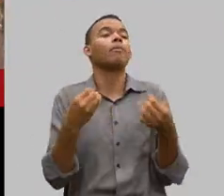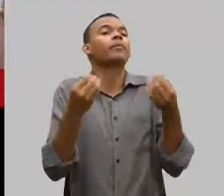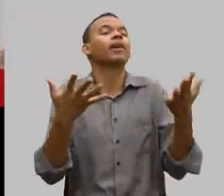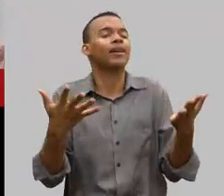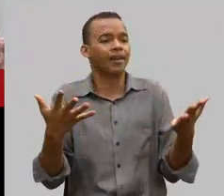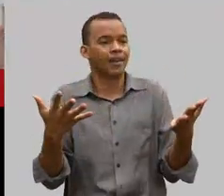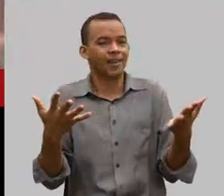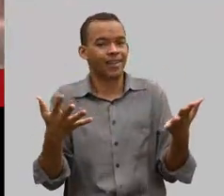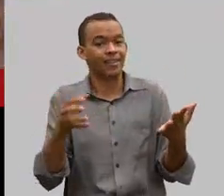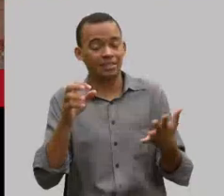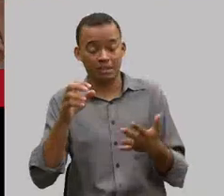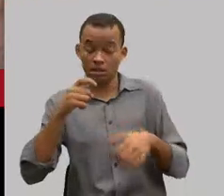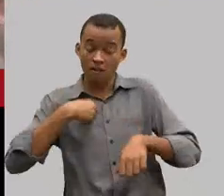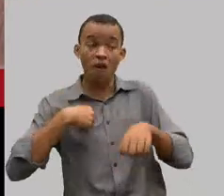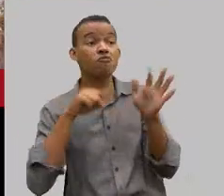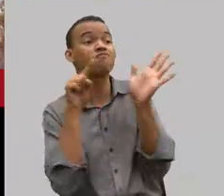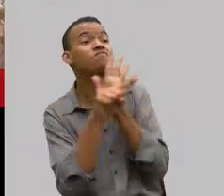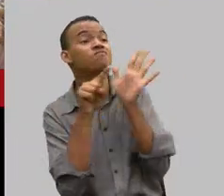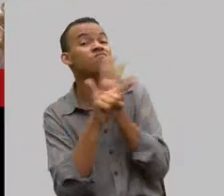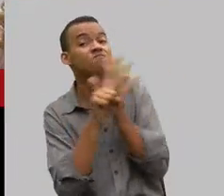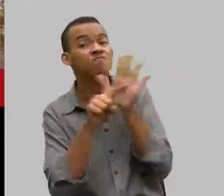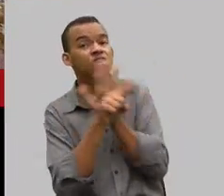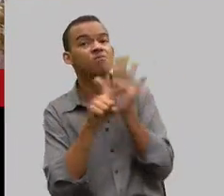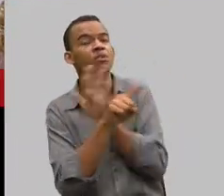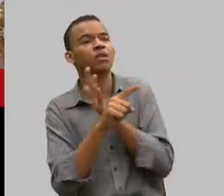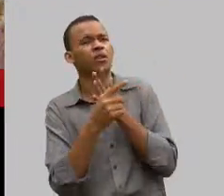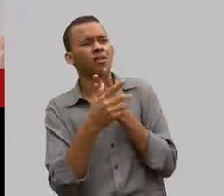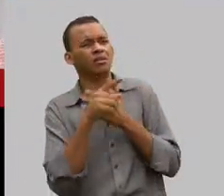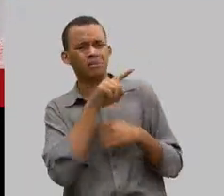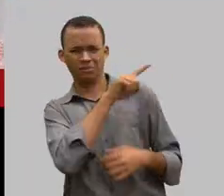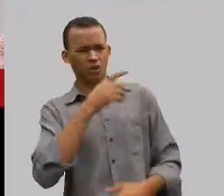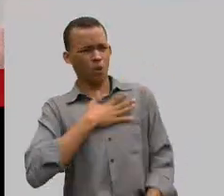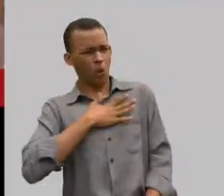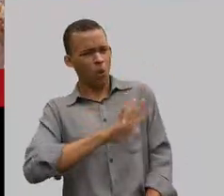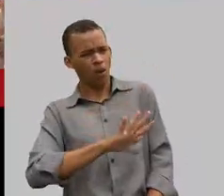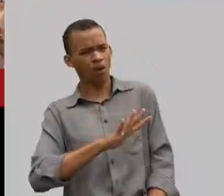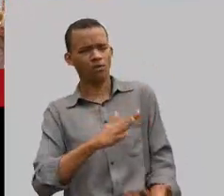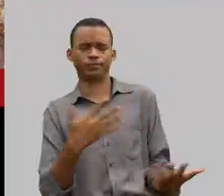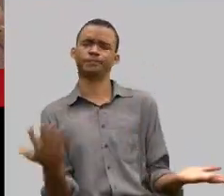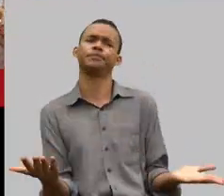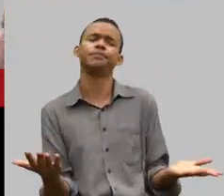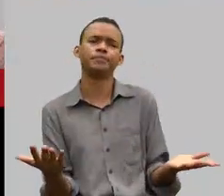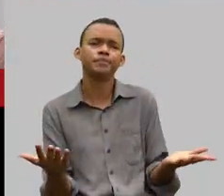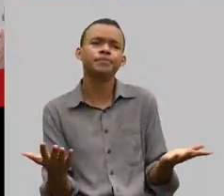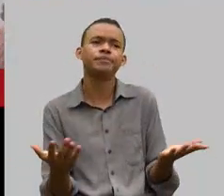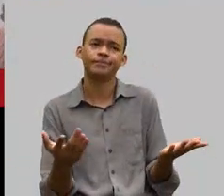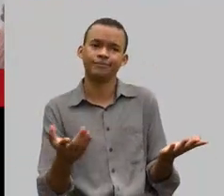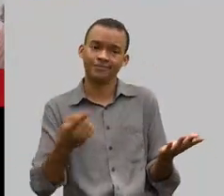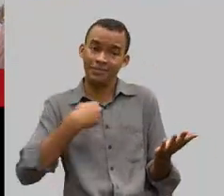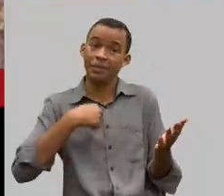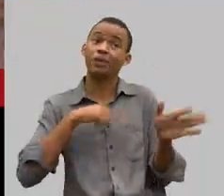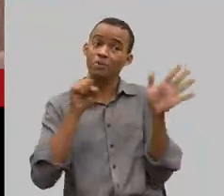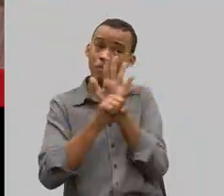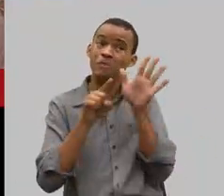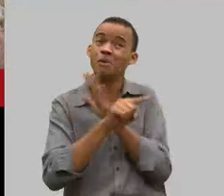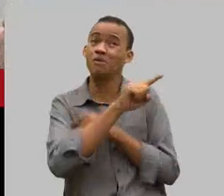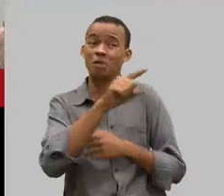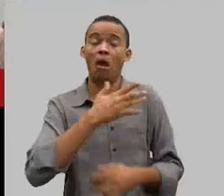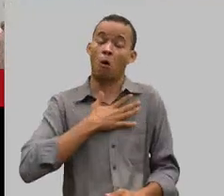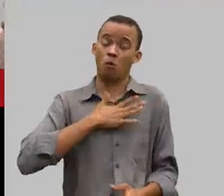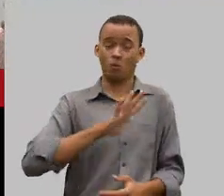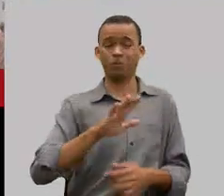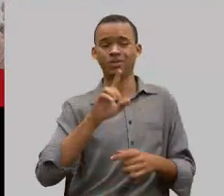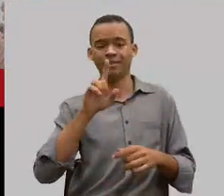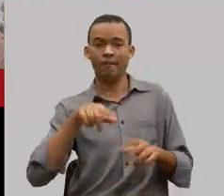momento que é uma deputada que faz perguntas que o governo não gosta ou um deputado no momento que é uma pergunta que o governo não gosta aí faz o